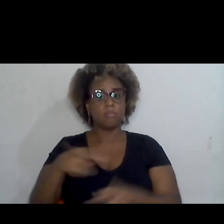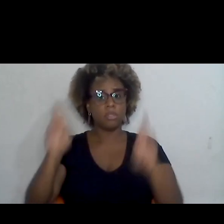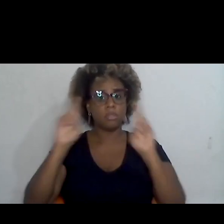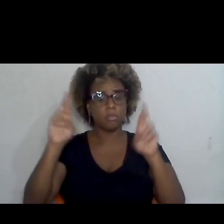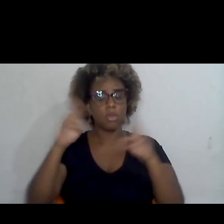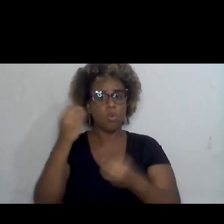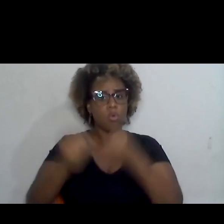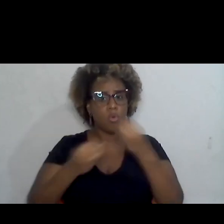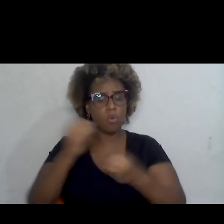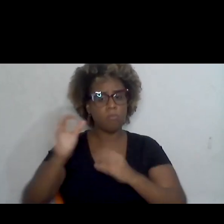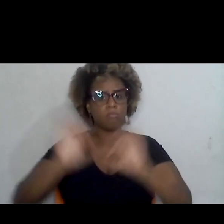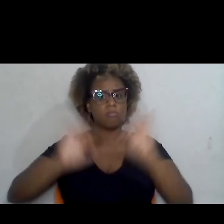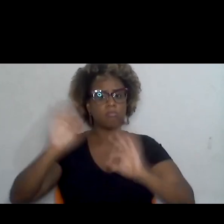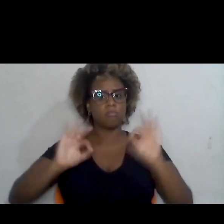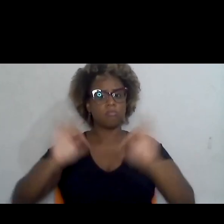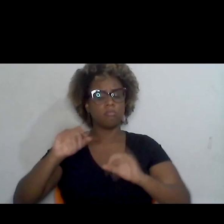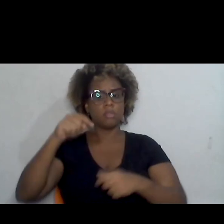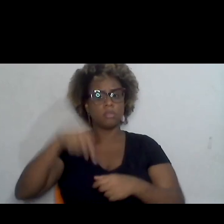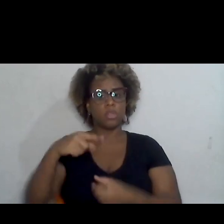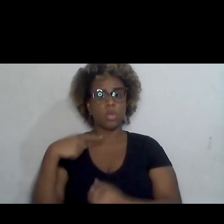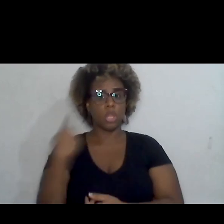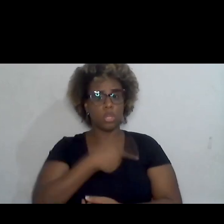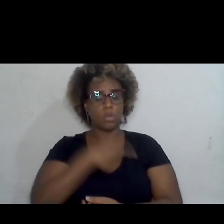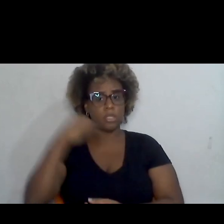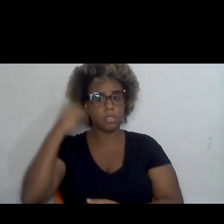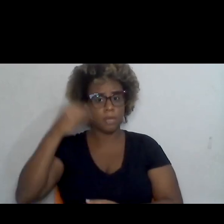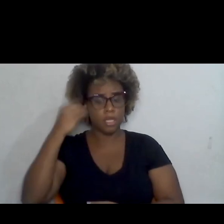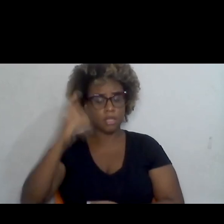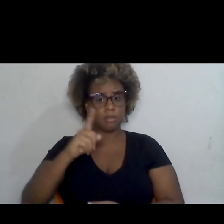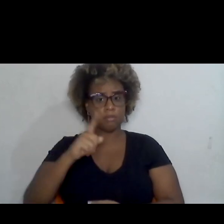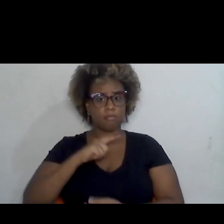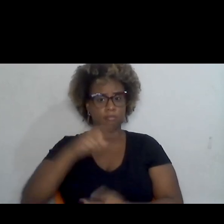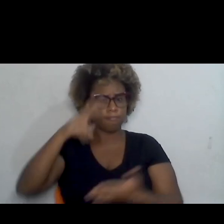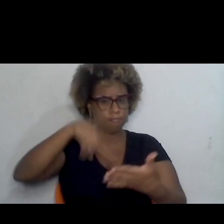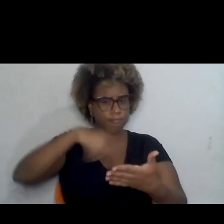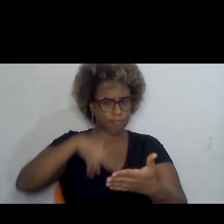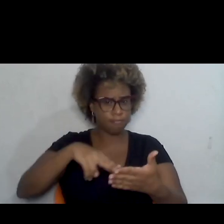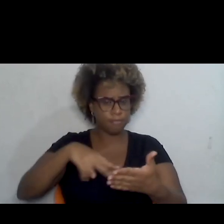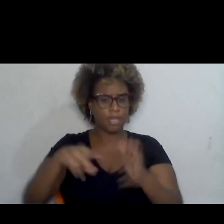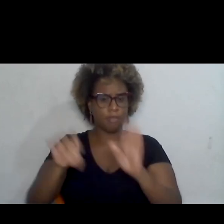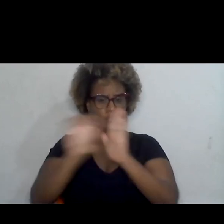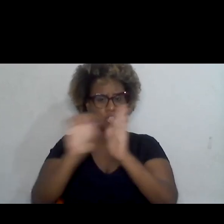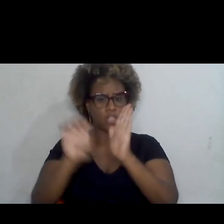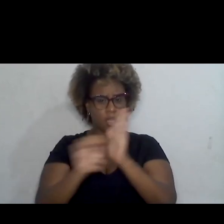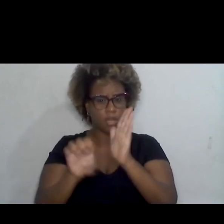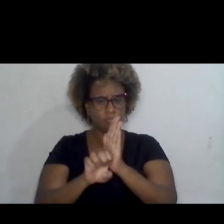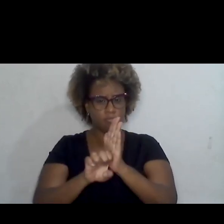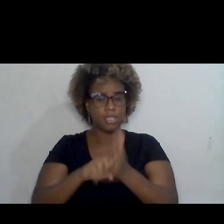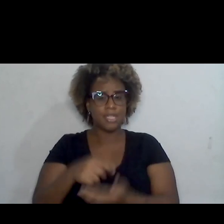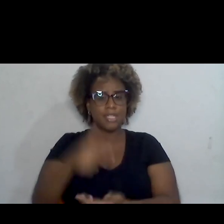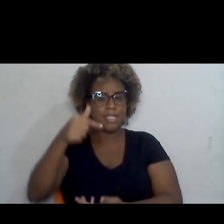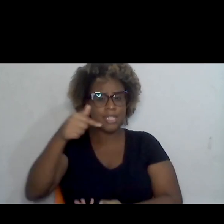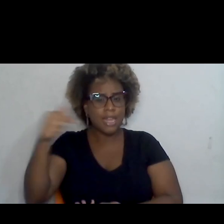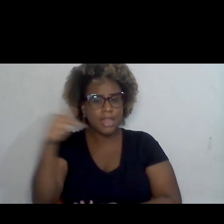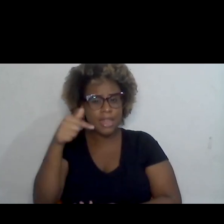simplificado assim, porque a gente que tem experiência, né, de pegar um edital para ler, a gente pegou um edital de 77 páginas, 71 páginas